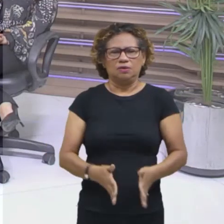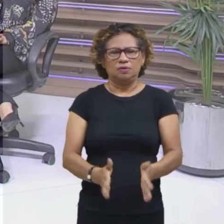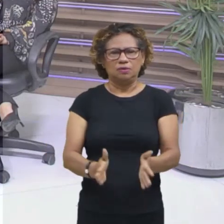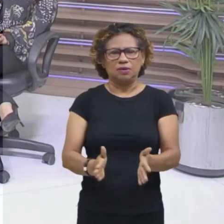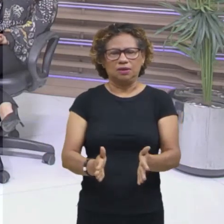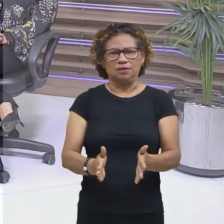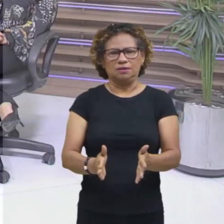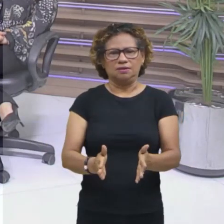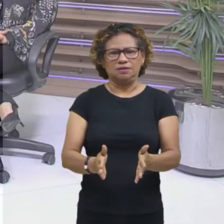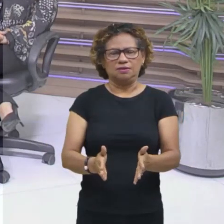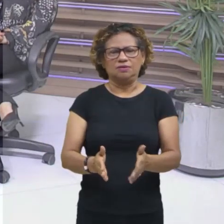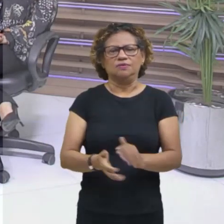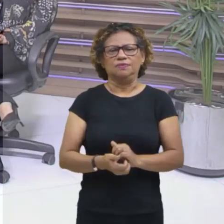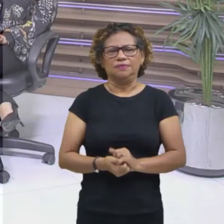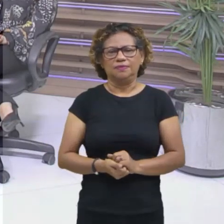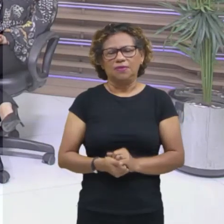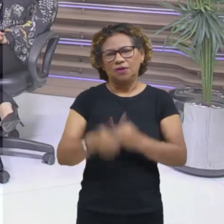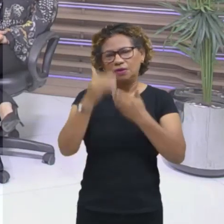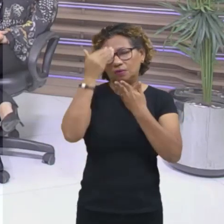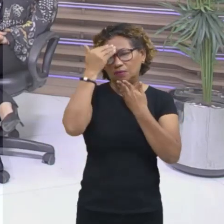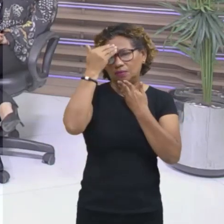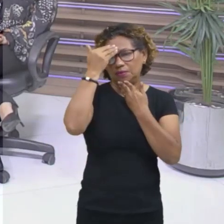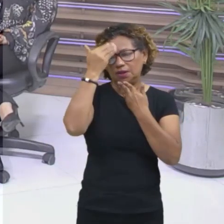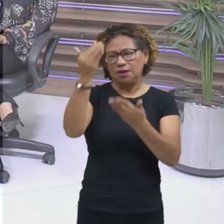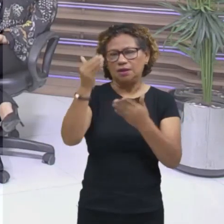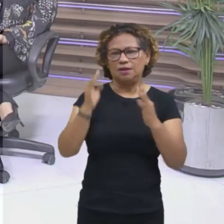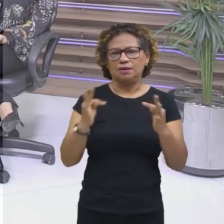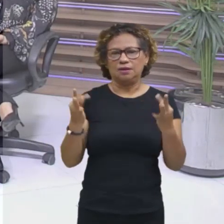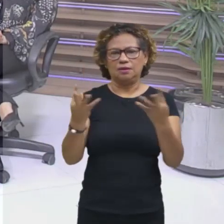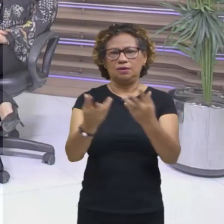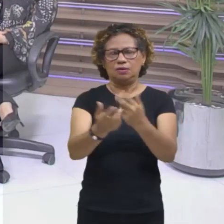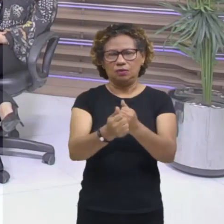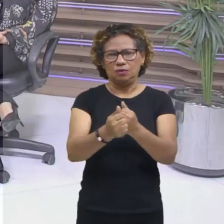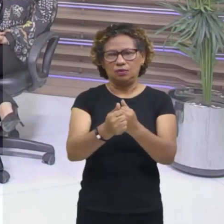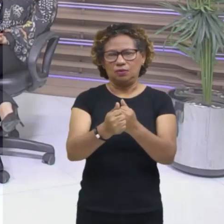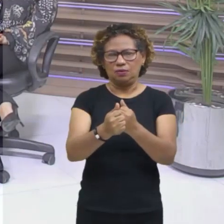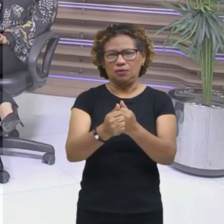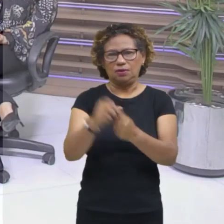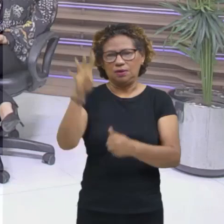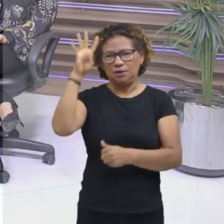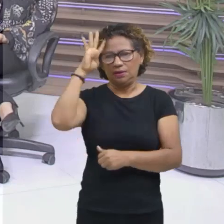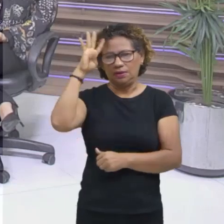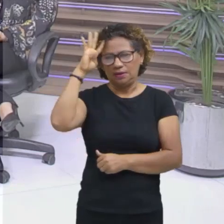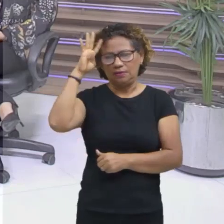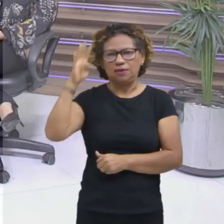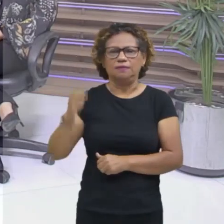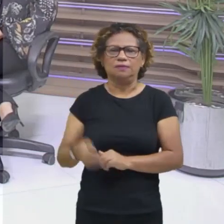Muito obrigada a todos e até a próxima quarta-feira.